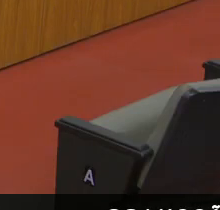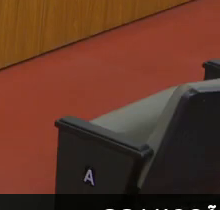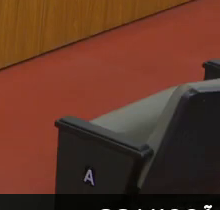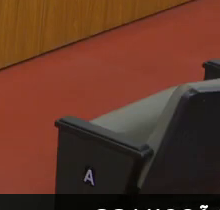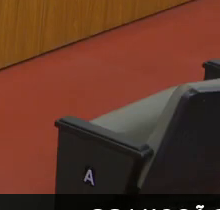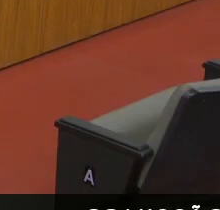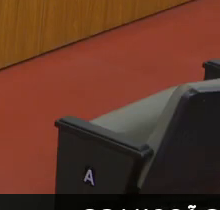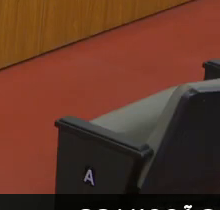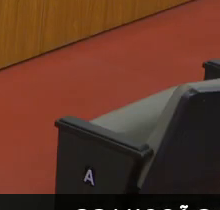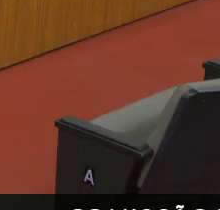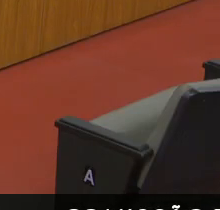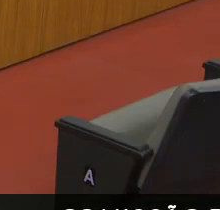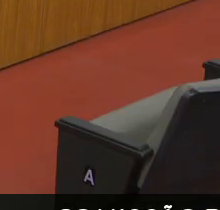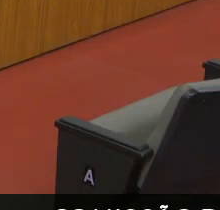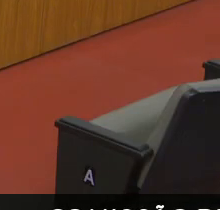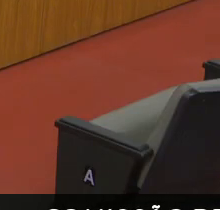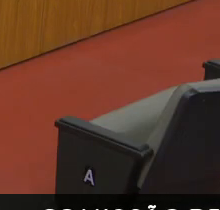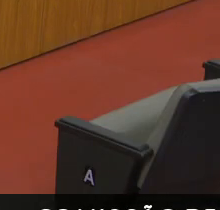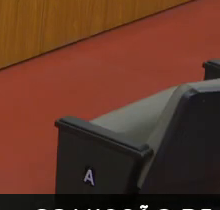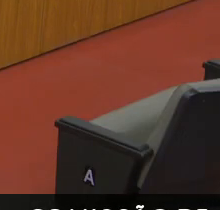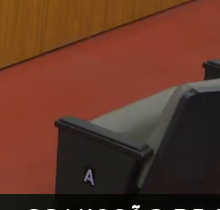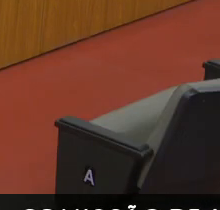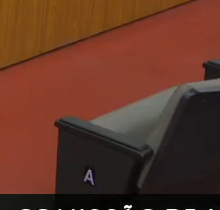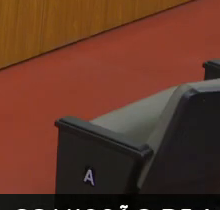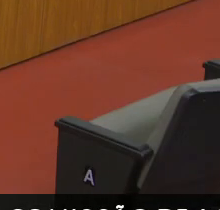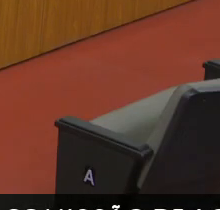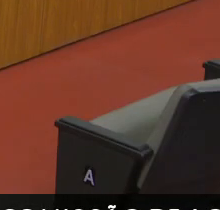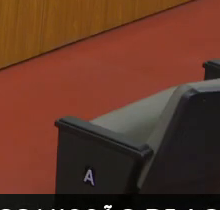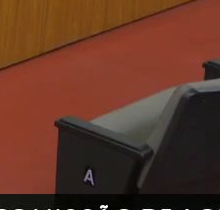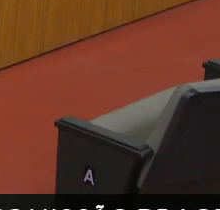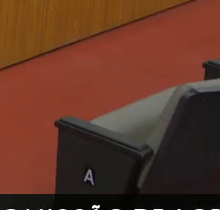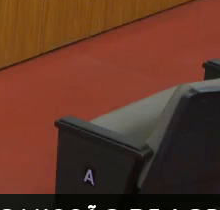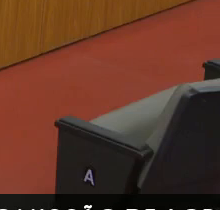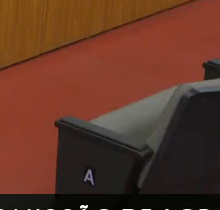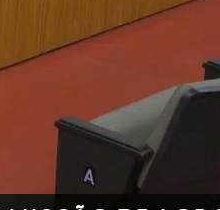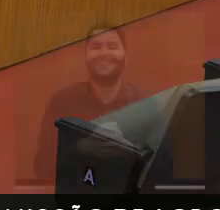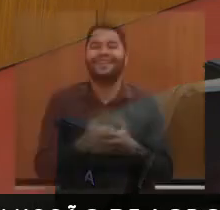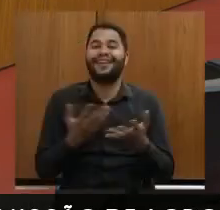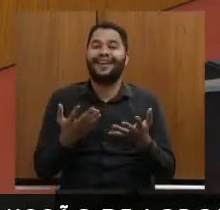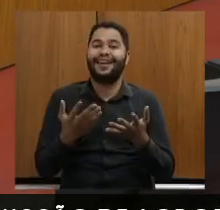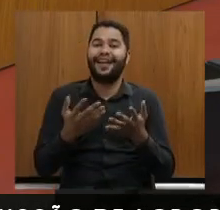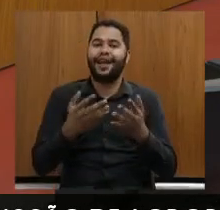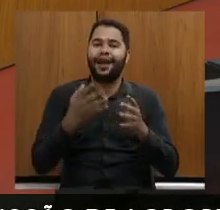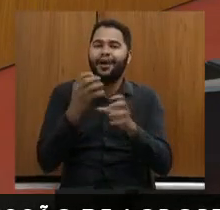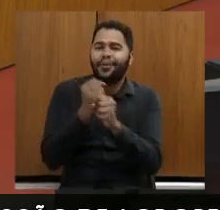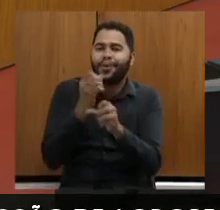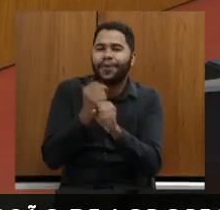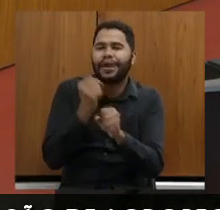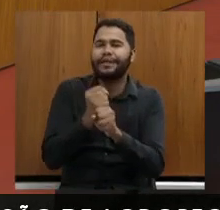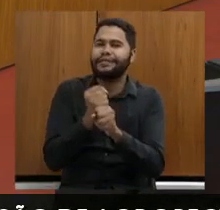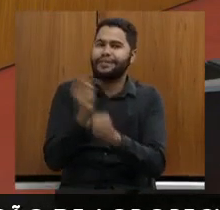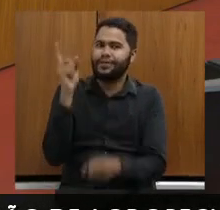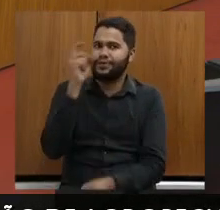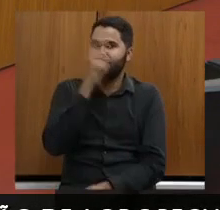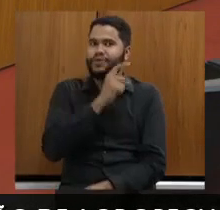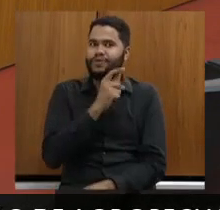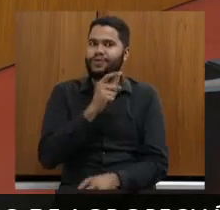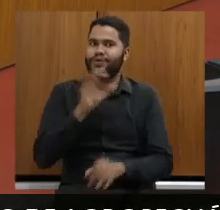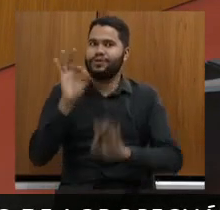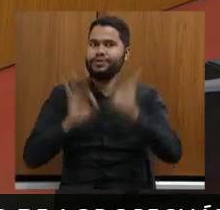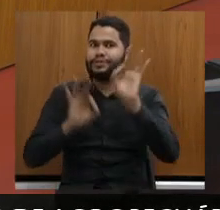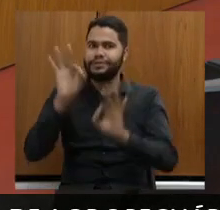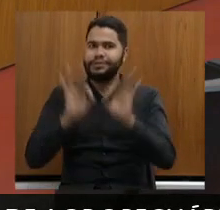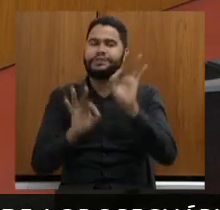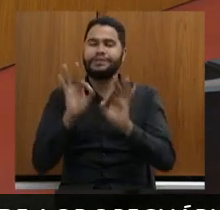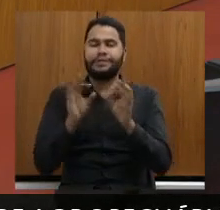assim a tranquilidade né que para produtora um grande é uma operação muito gostosa muito difícil de executar então